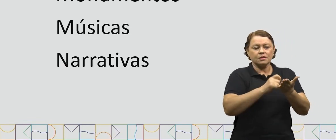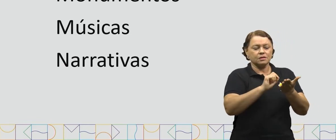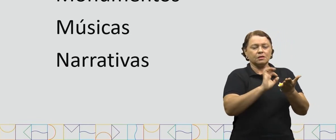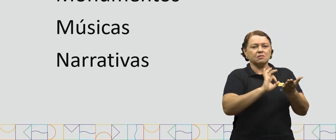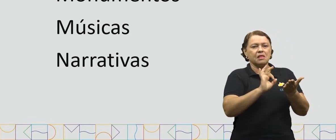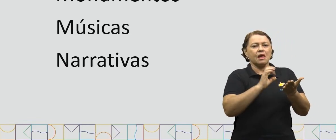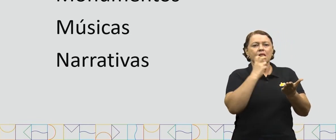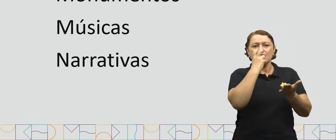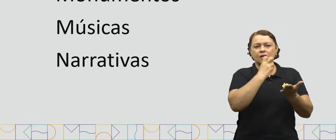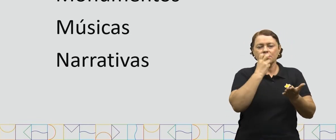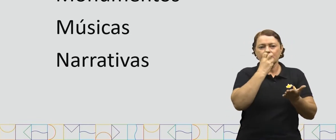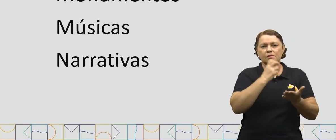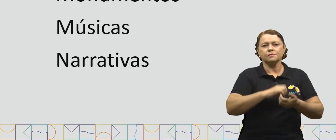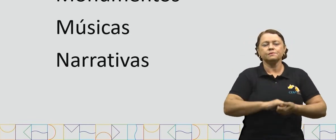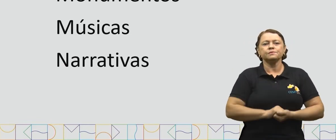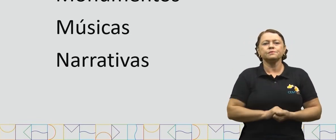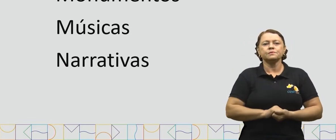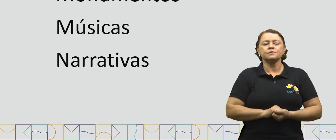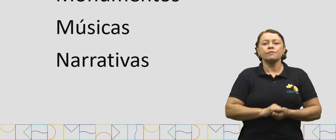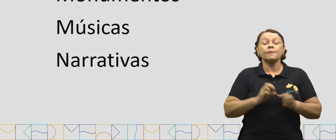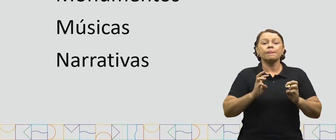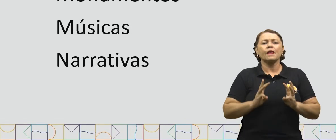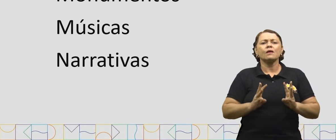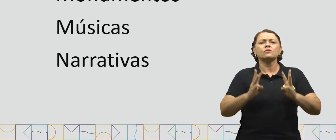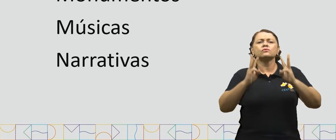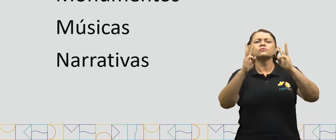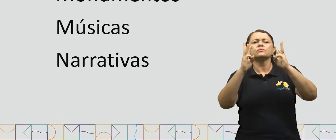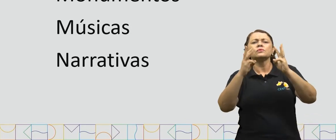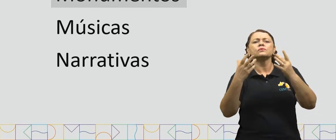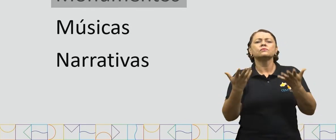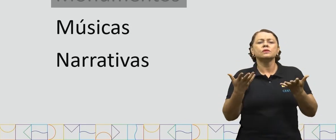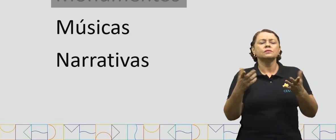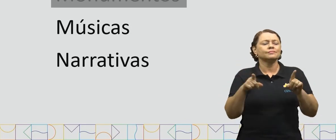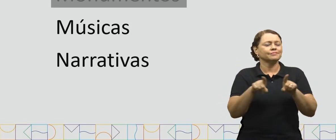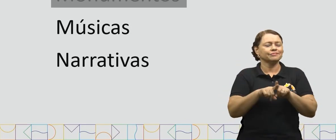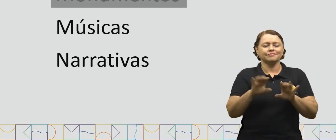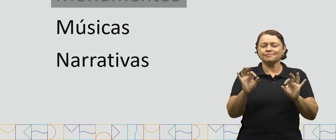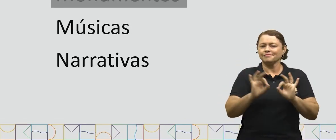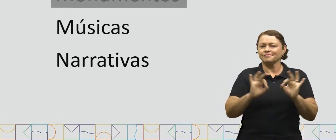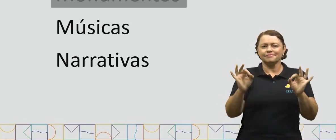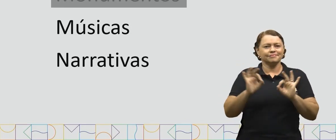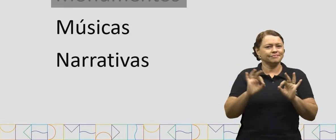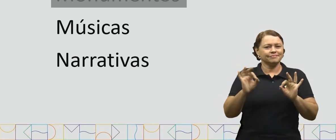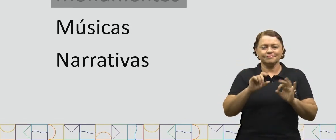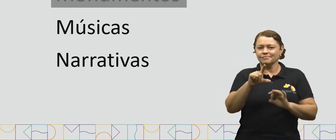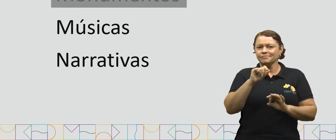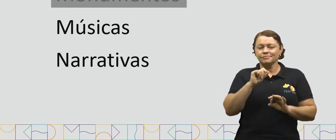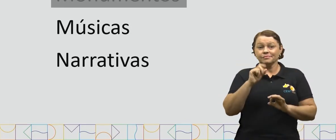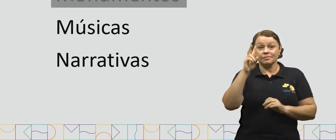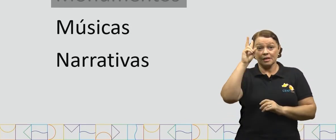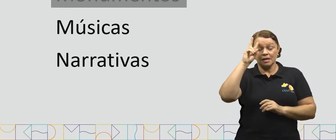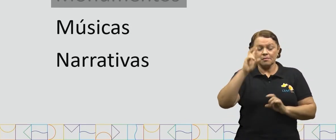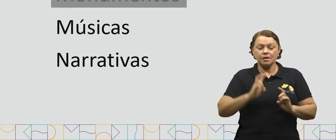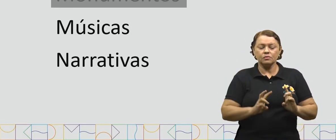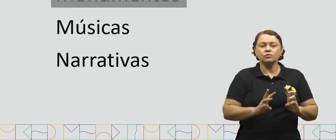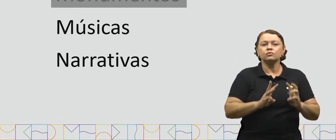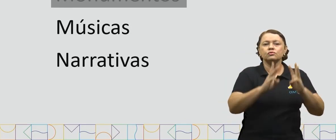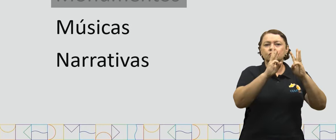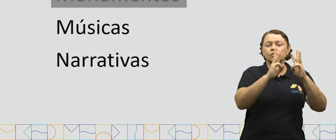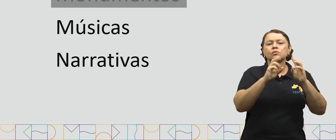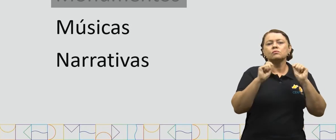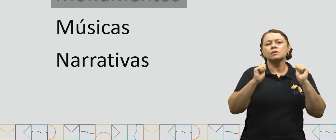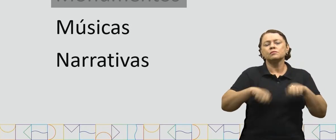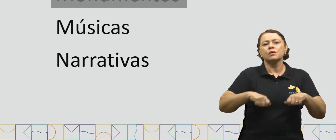escrita e não através da oralidade. Os monumentos? Também não vamos marcar. Lembrando, né, os monumentos